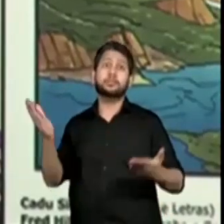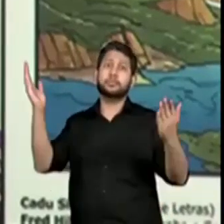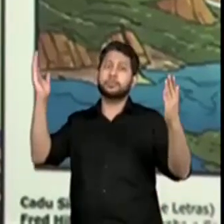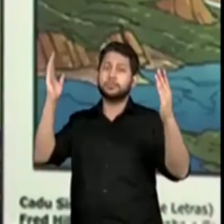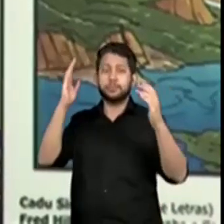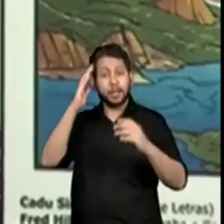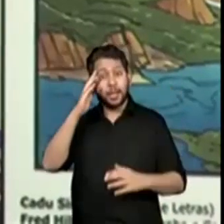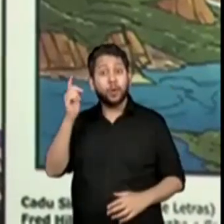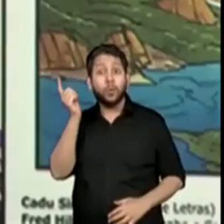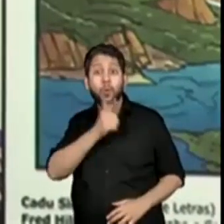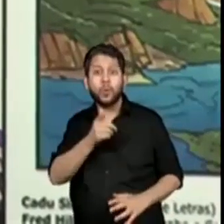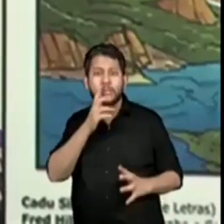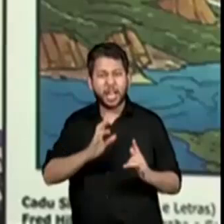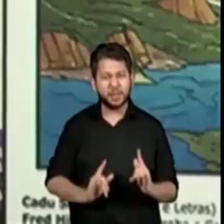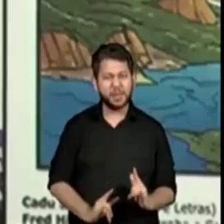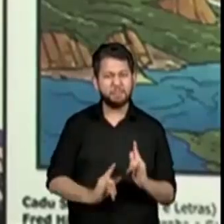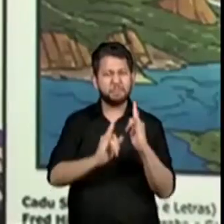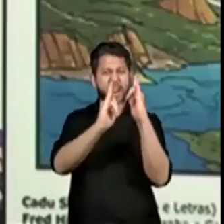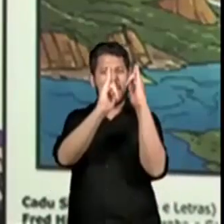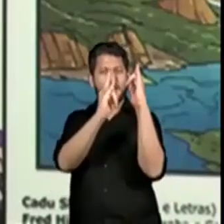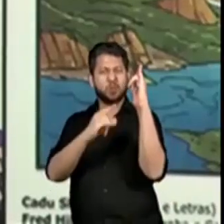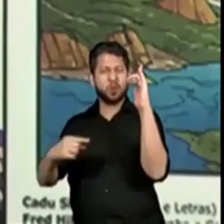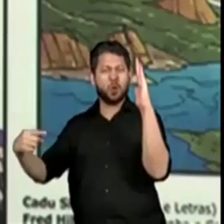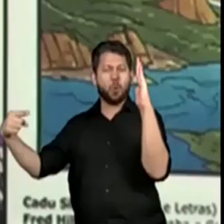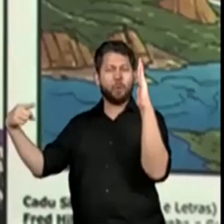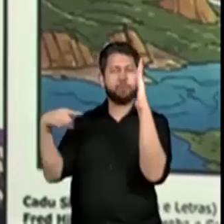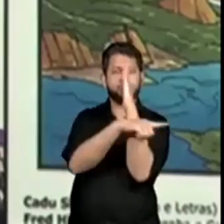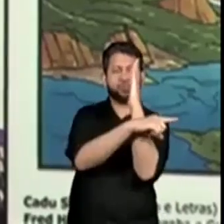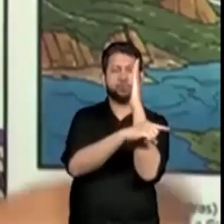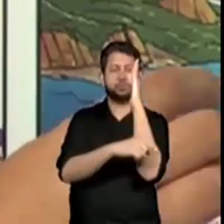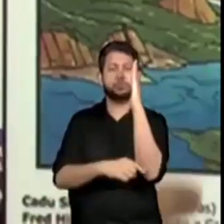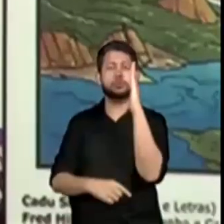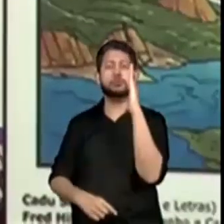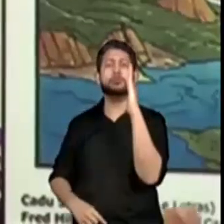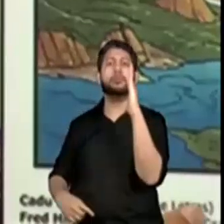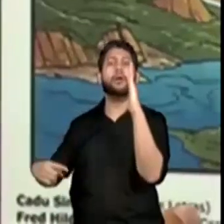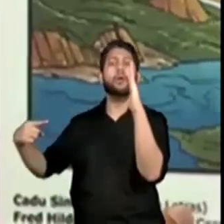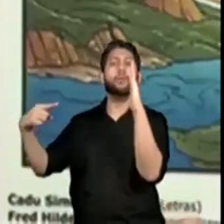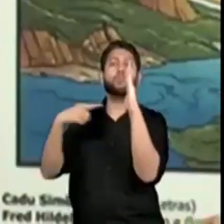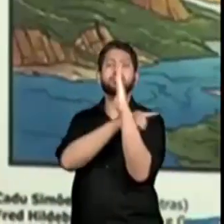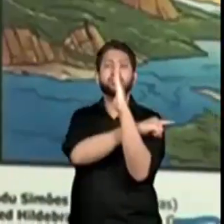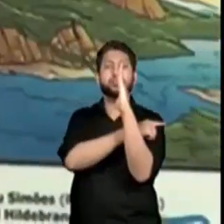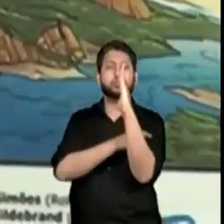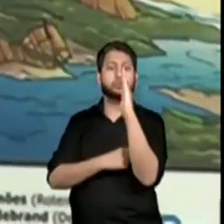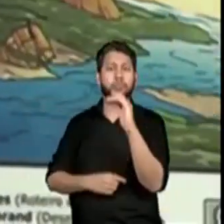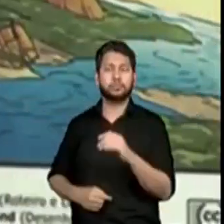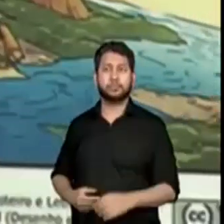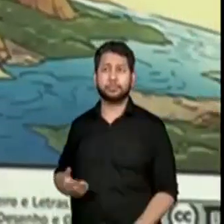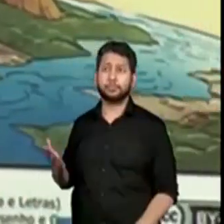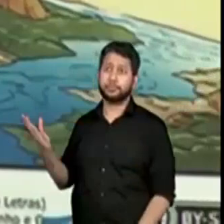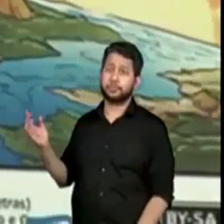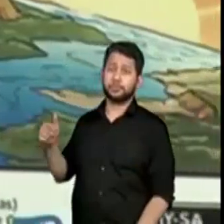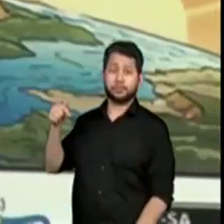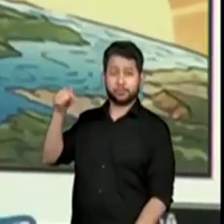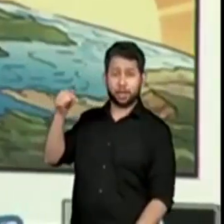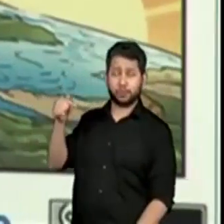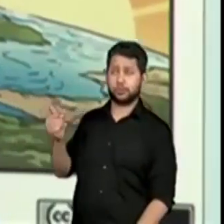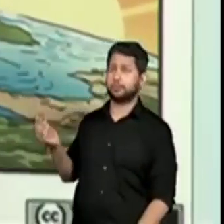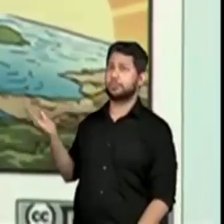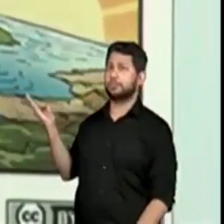capaz de transpor altos prédios num pulo só. E por último, o 7º